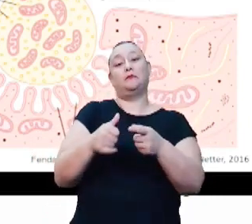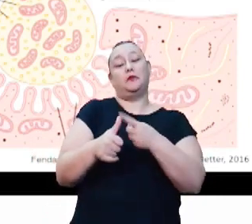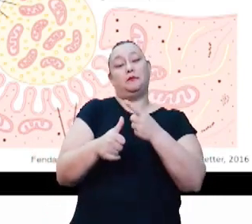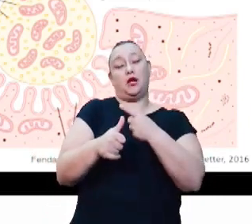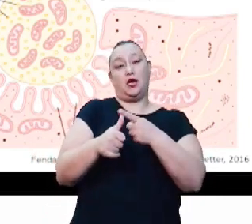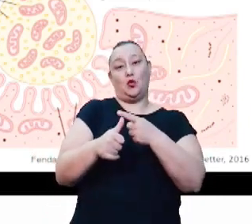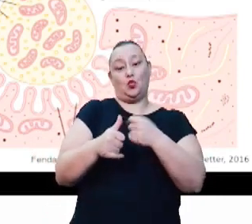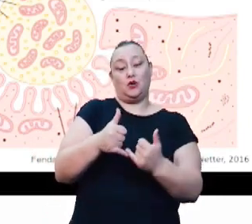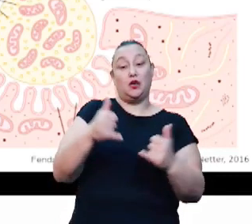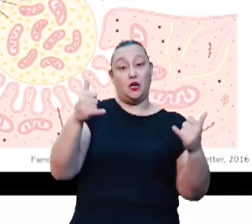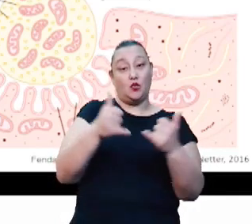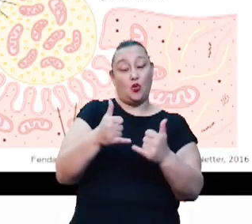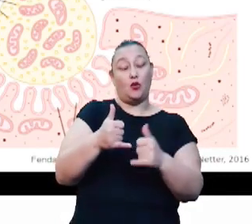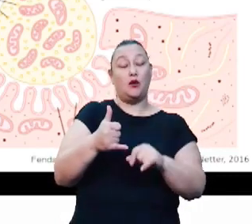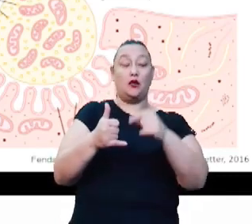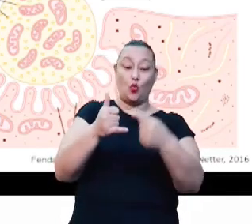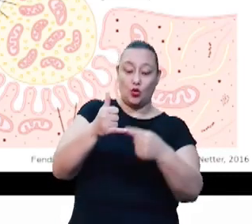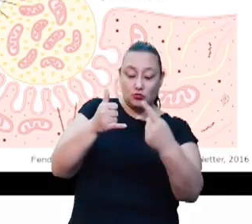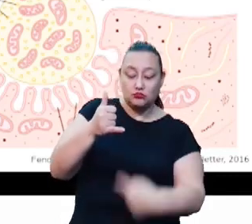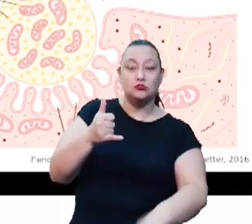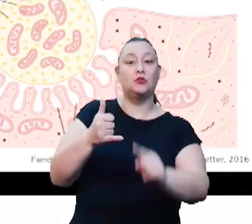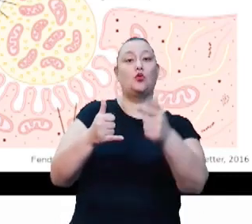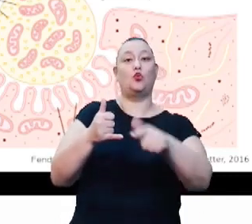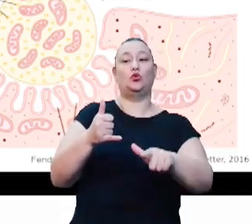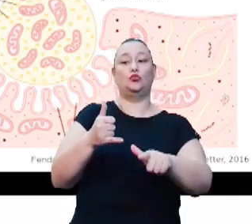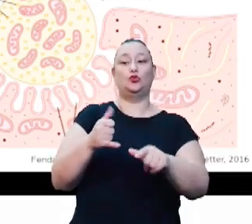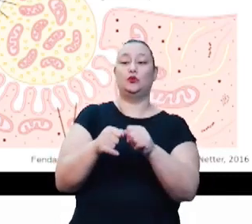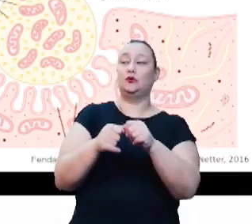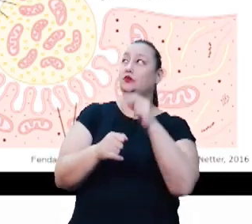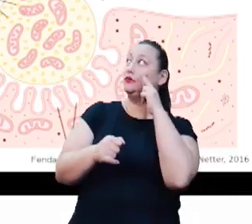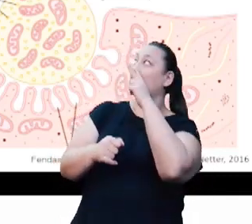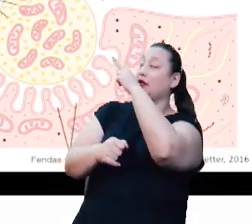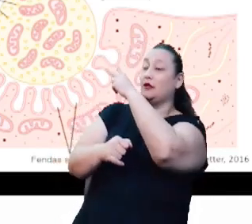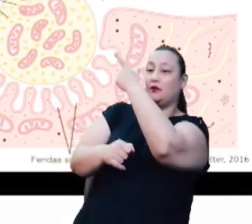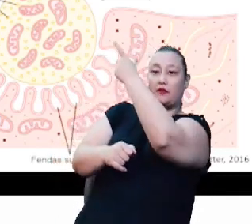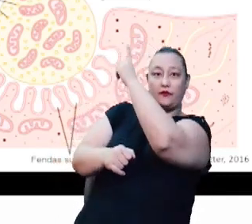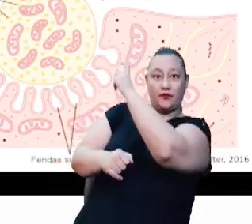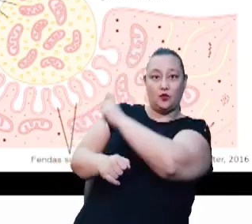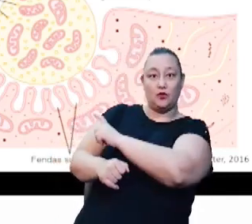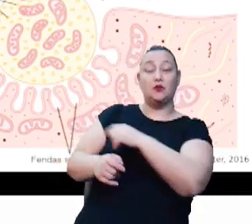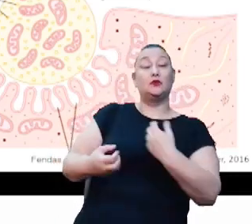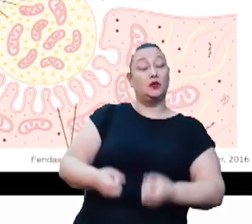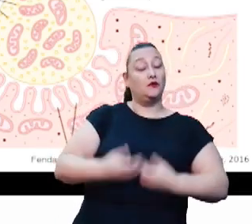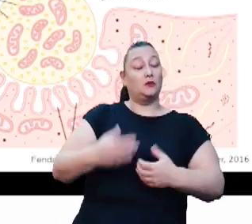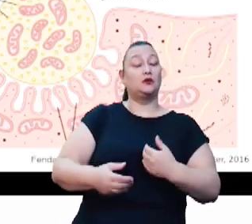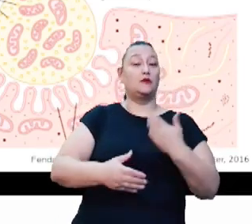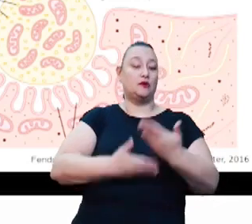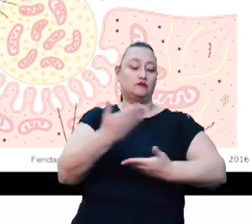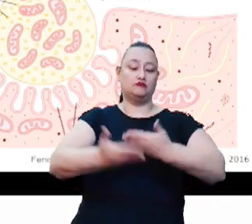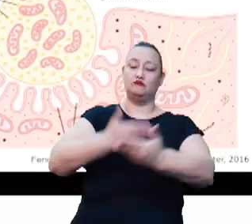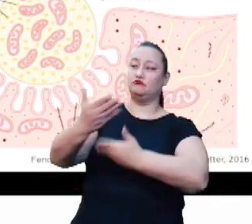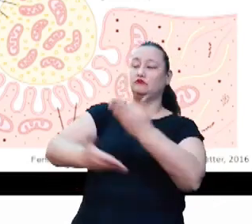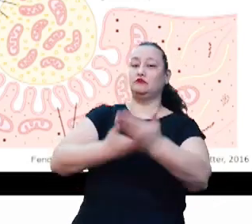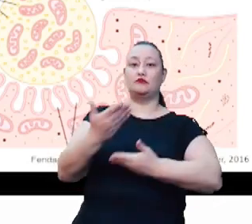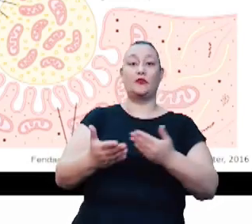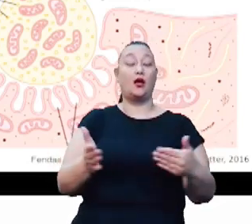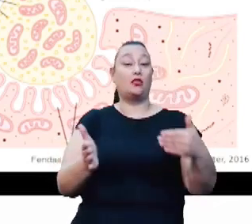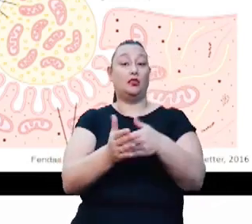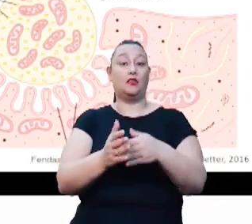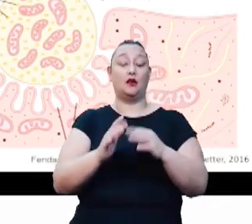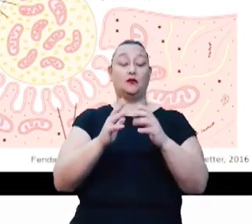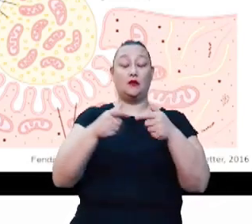neurônio, e daqui sai um outro neurônio, que aí eu coloquei nessa figura. E aí essa informação vai se propagando, o impulso nervoso, até